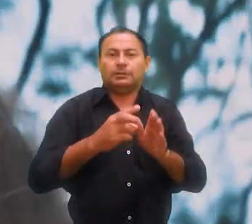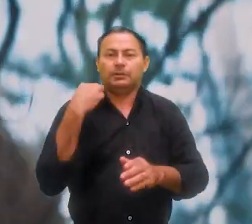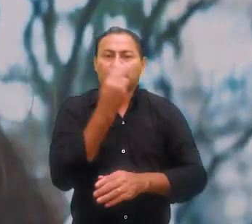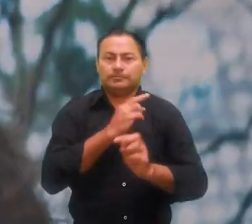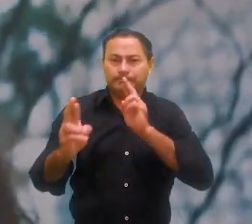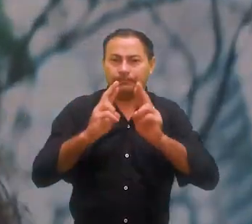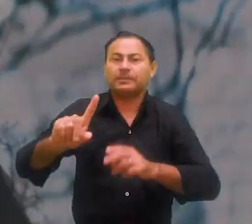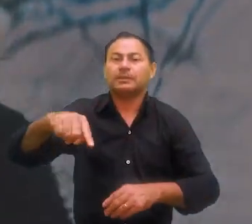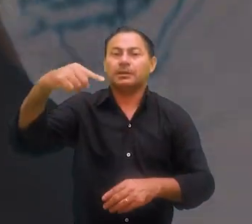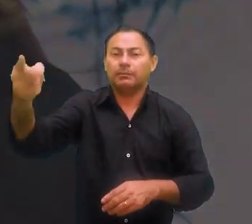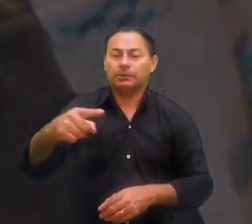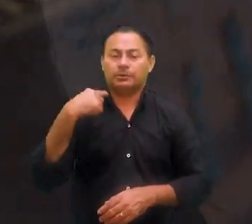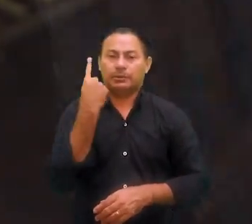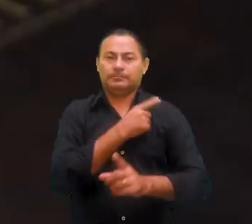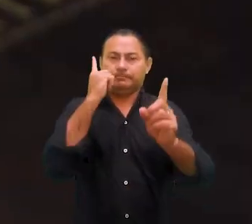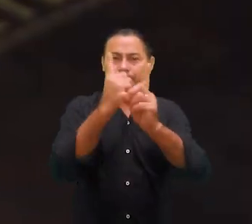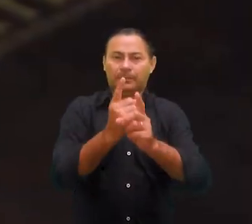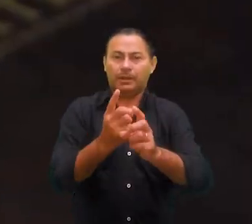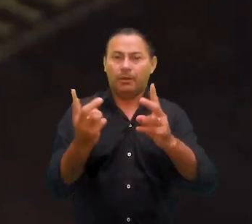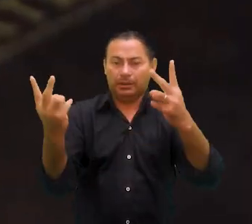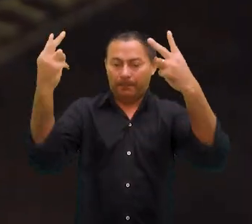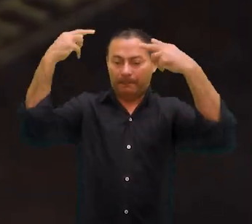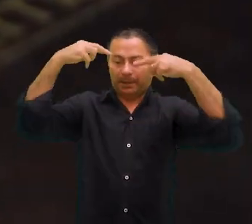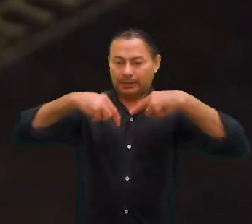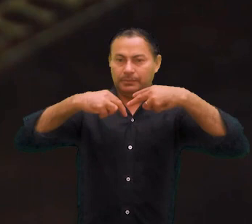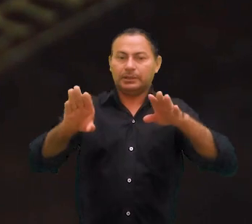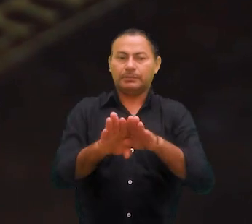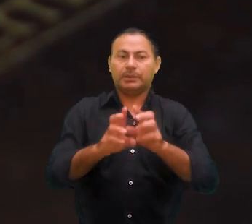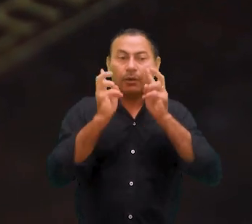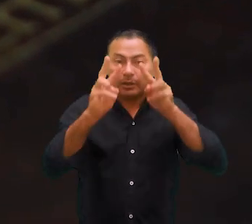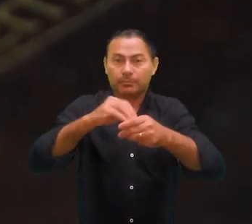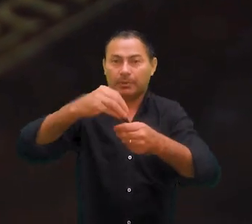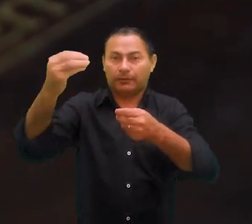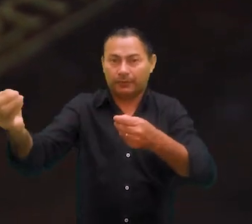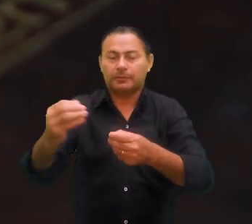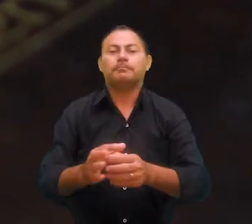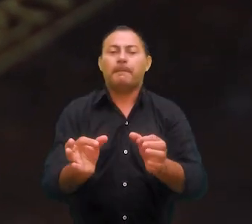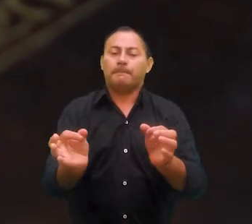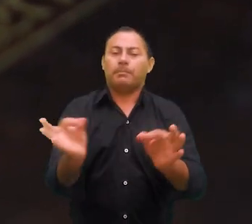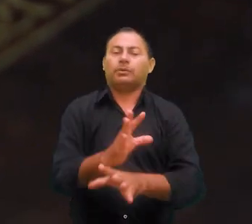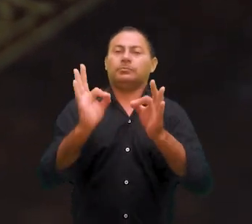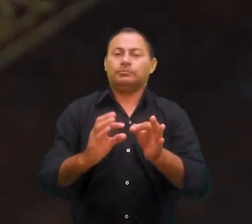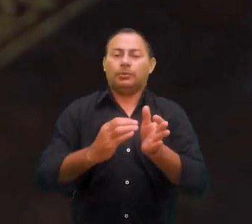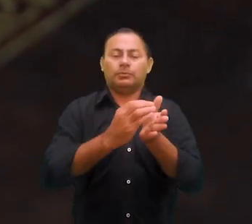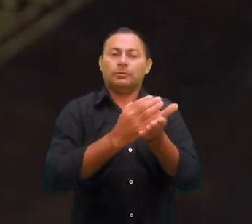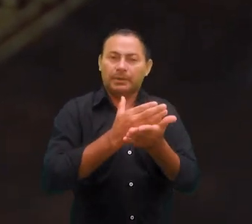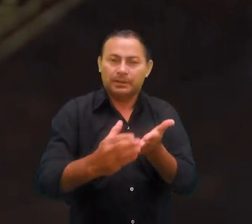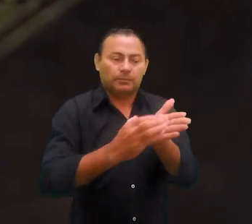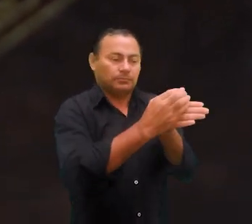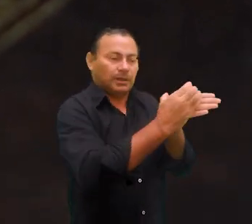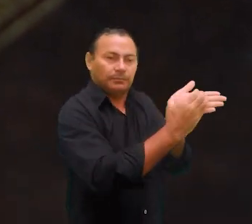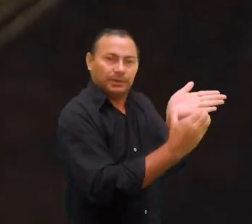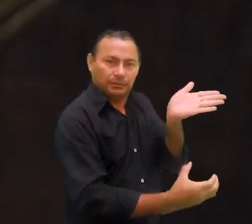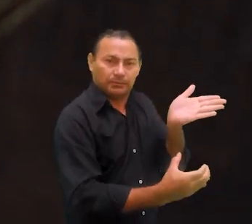nossos relacionamentos. Depois do que encontramos quando olhamos para dentro e quando olhamos ao redor, estamos prontos para o